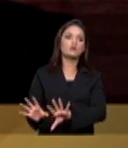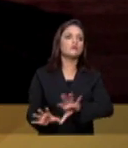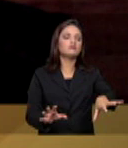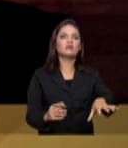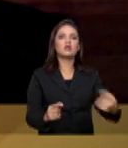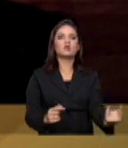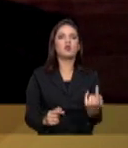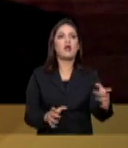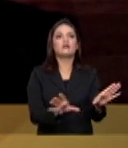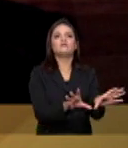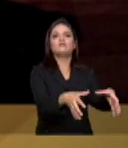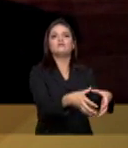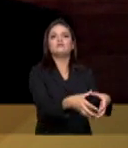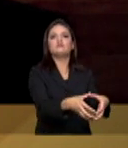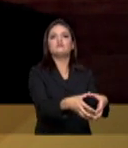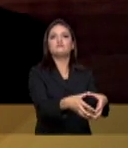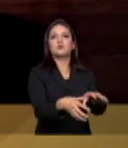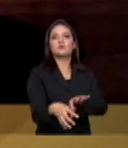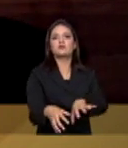plural e